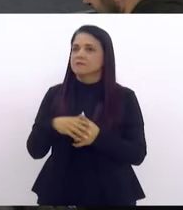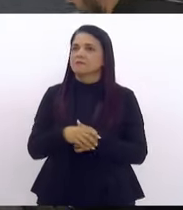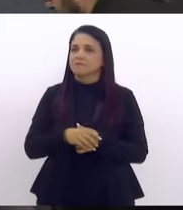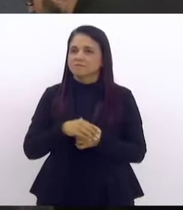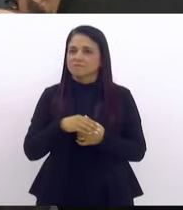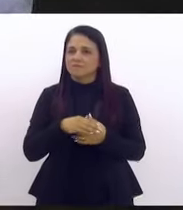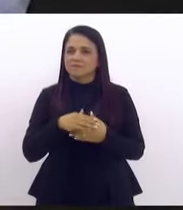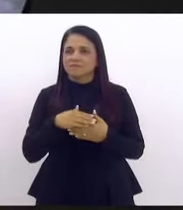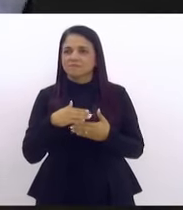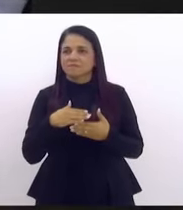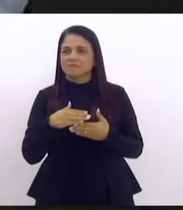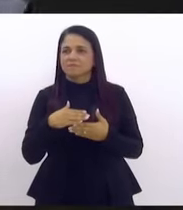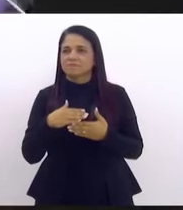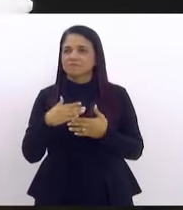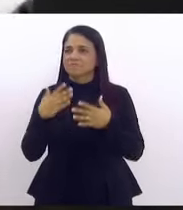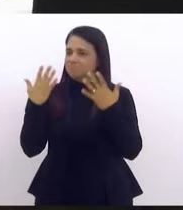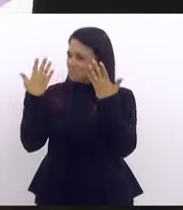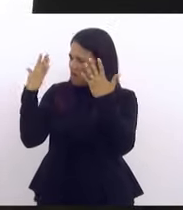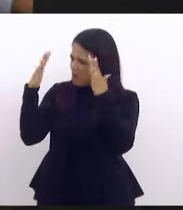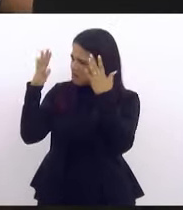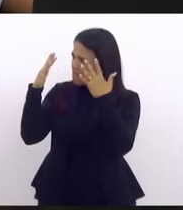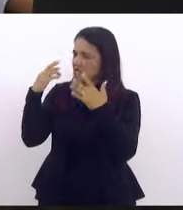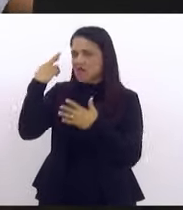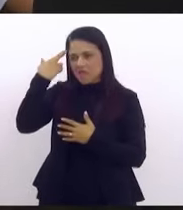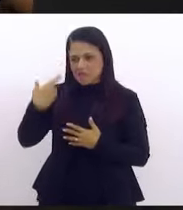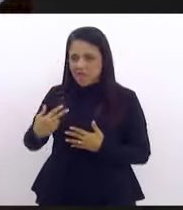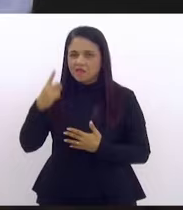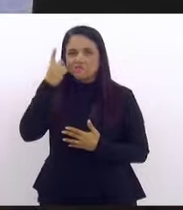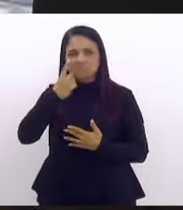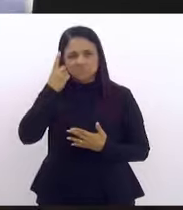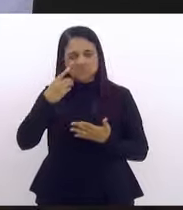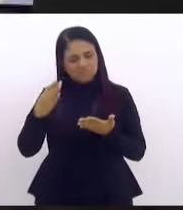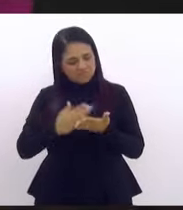Querida amiga Renata, ficou linda. Lindo, lindo, lindo.